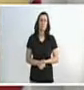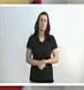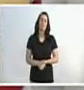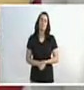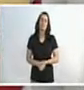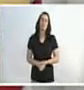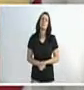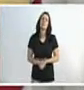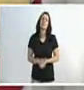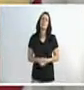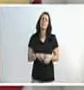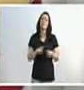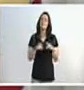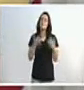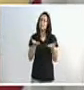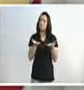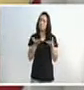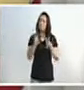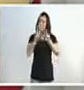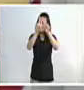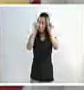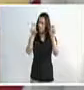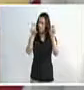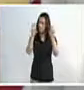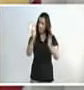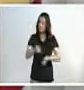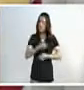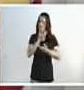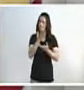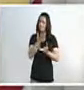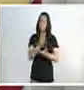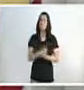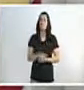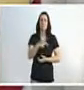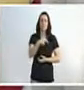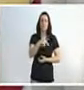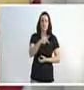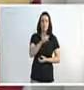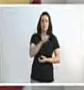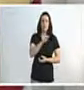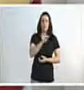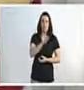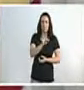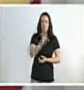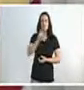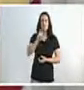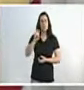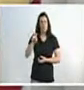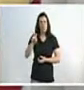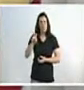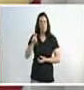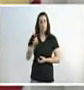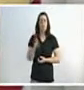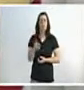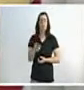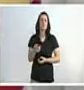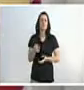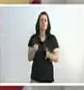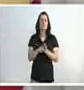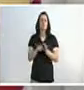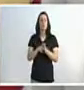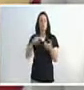Mas eu quero tratar aqui também de um tema muito importante, a tal PEC 241, PEC 55 no Senado.